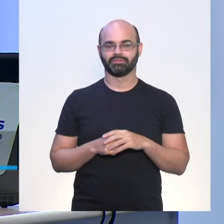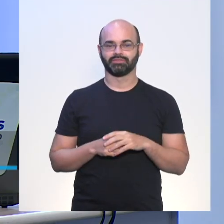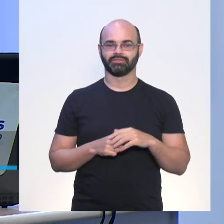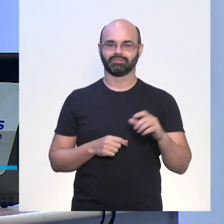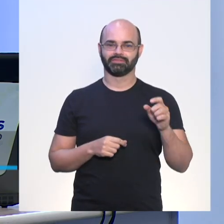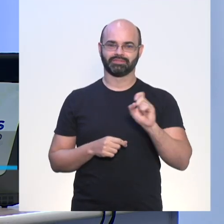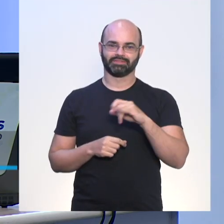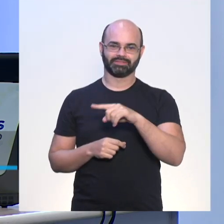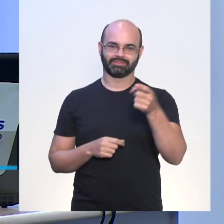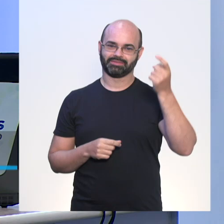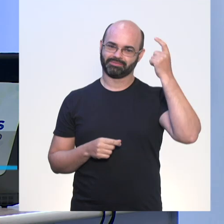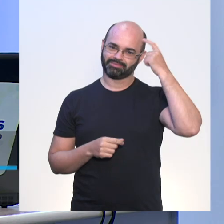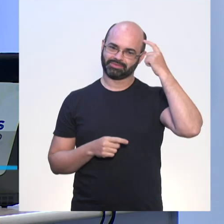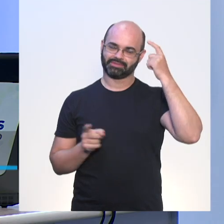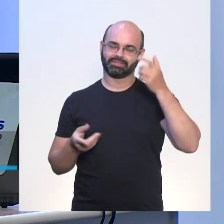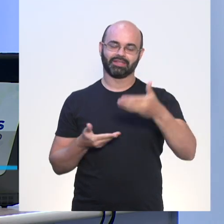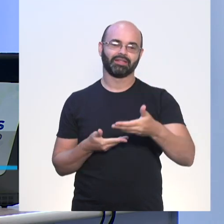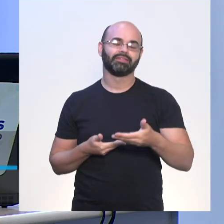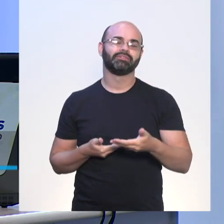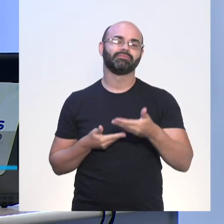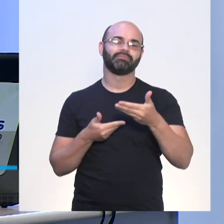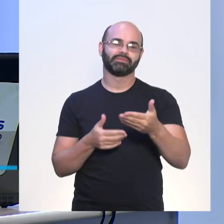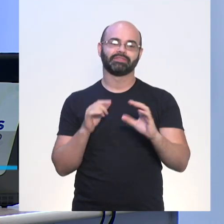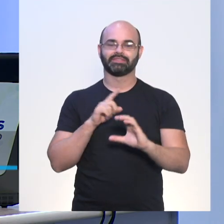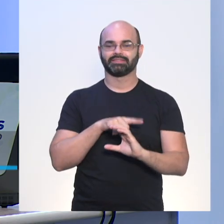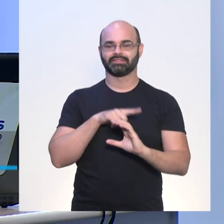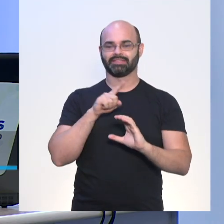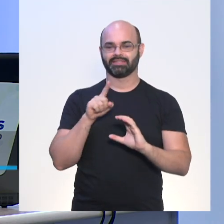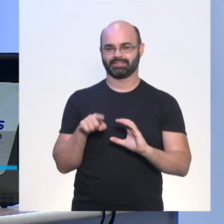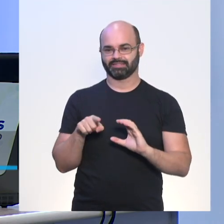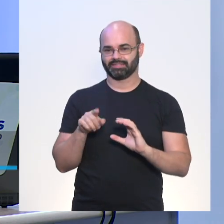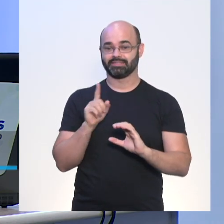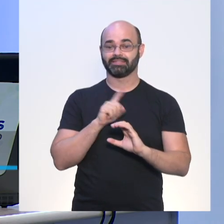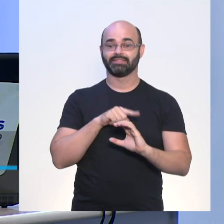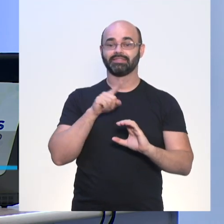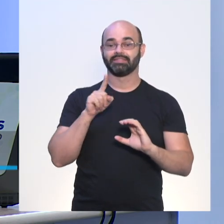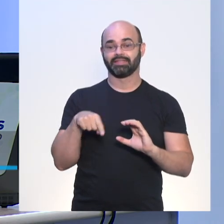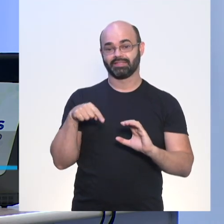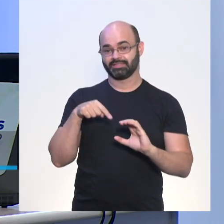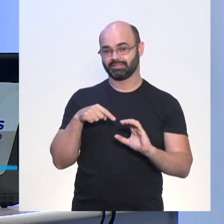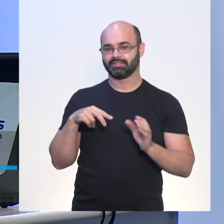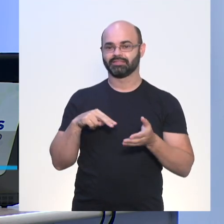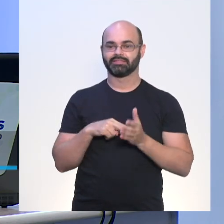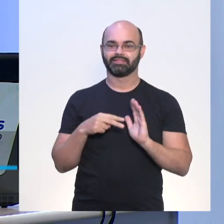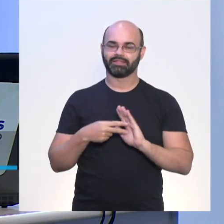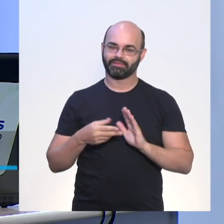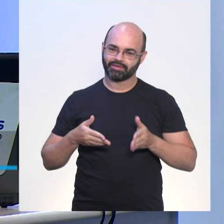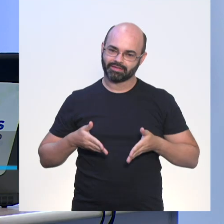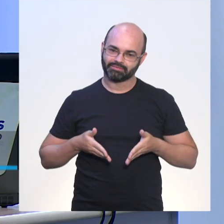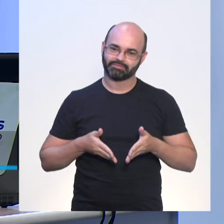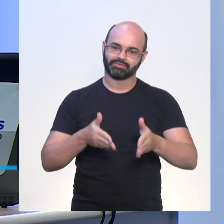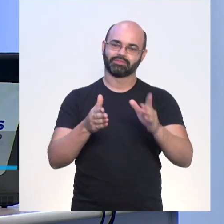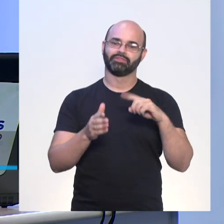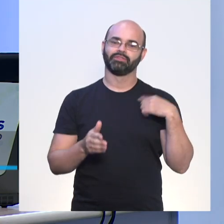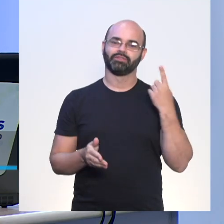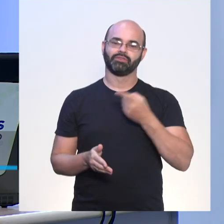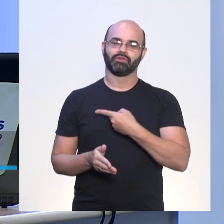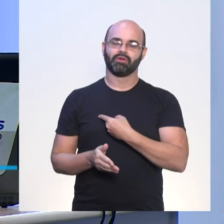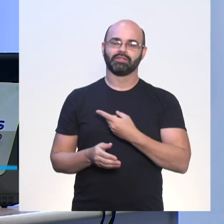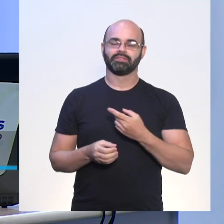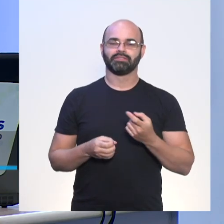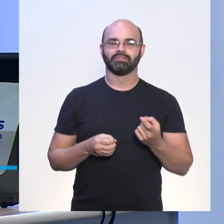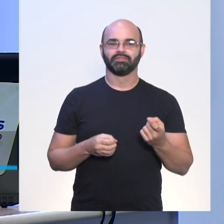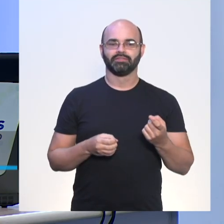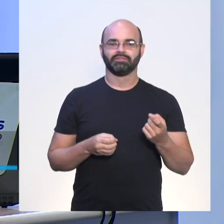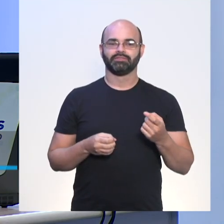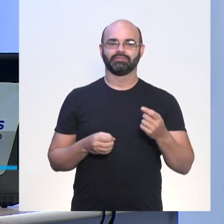disse que ele propõe que a ciência é este caminho que seria capaz de nos fazer retornar